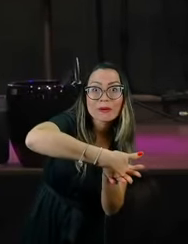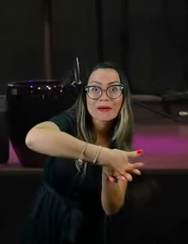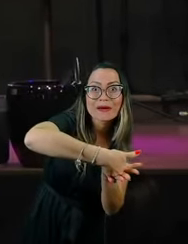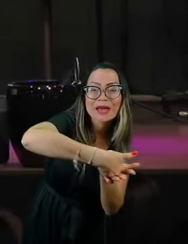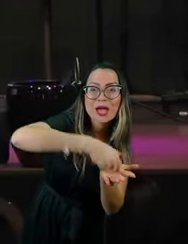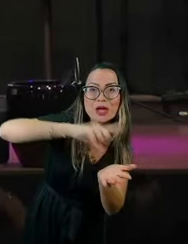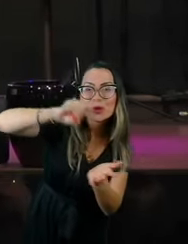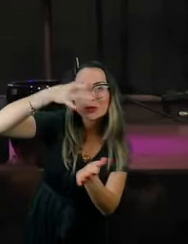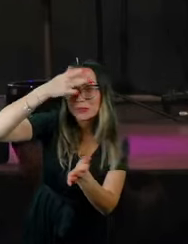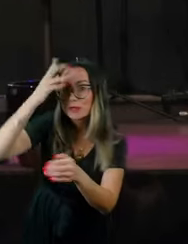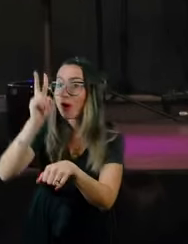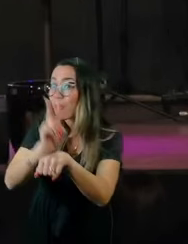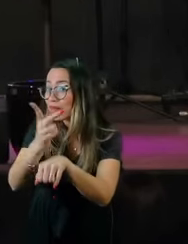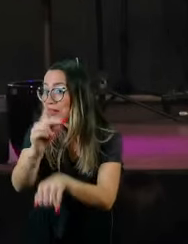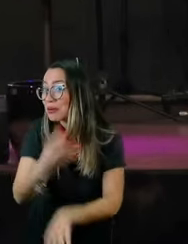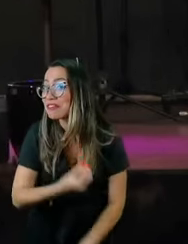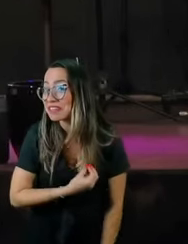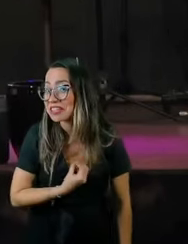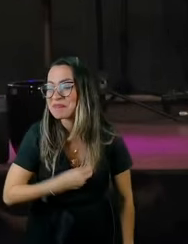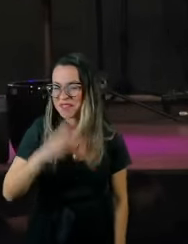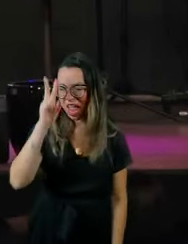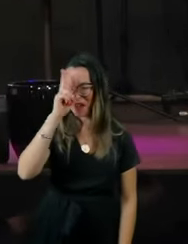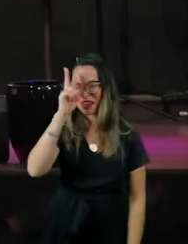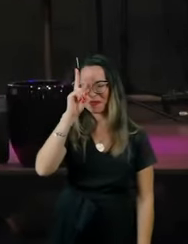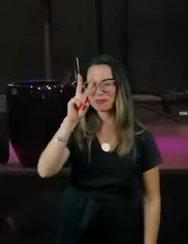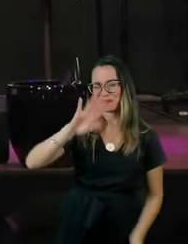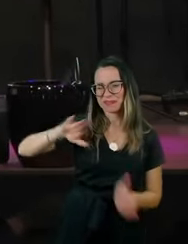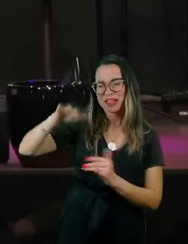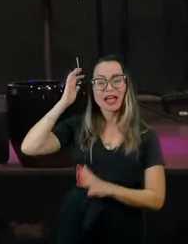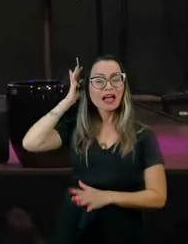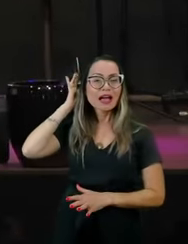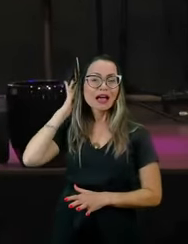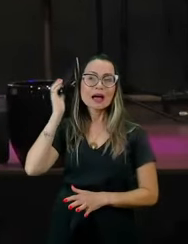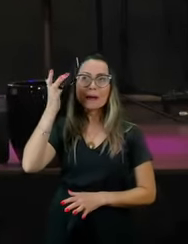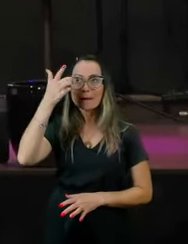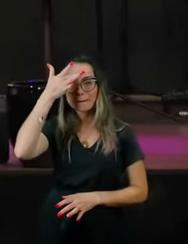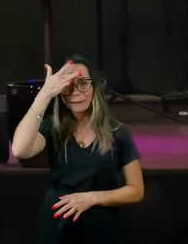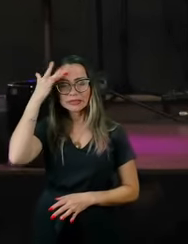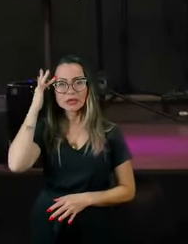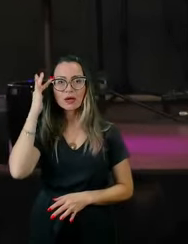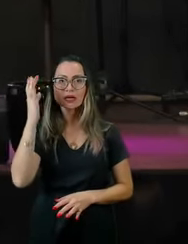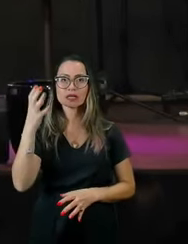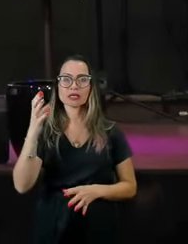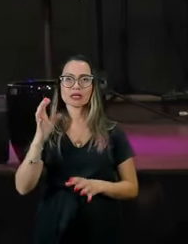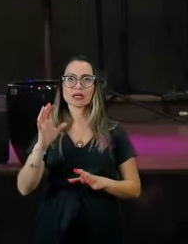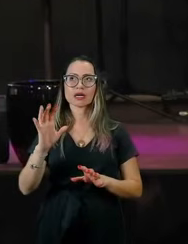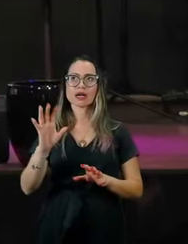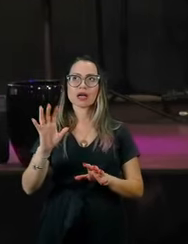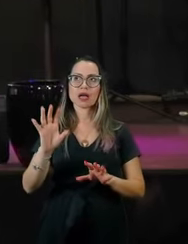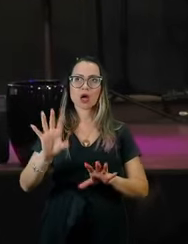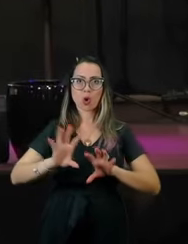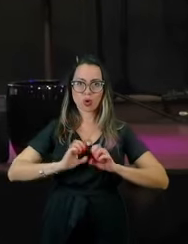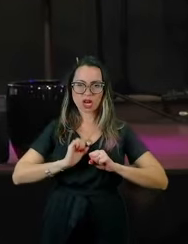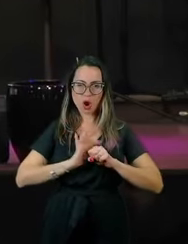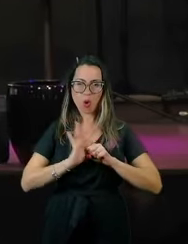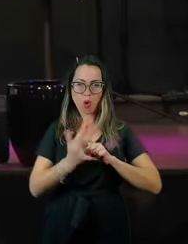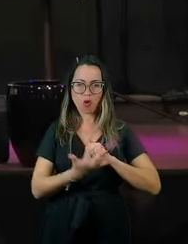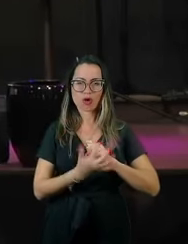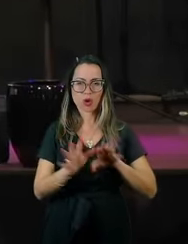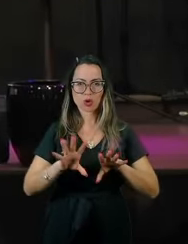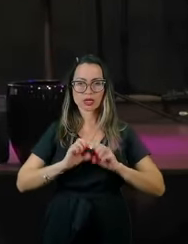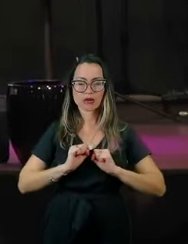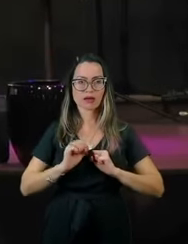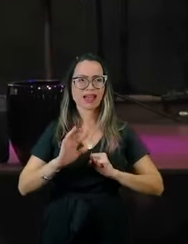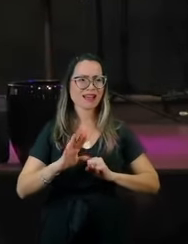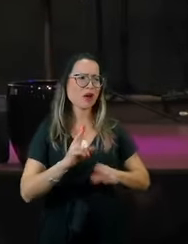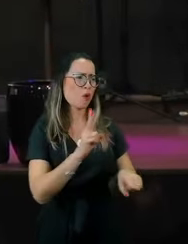Eu lembro uma pessoa que teve Covid e ela sempre foi uma pessoa muito resolvida, muito dava jeito, cuidava da família inteira.